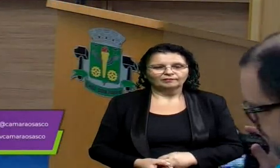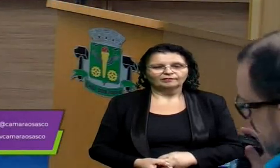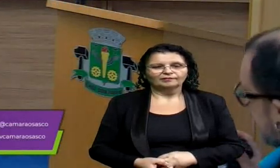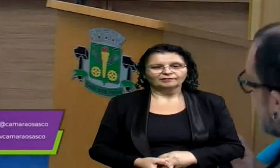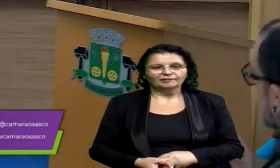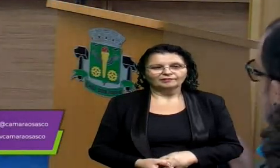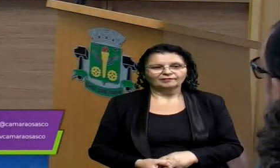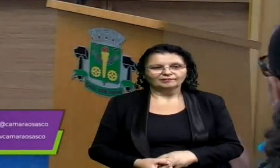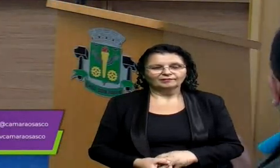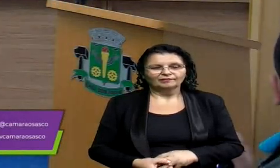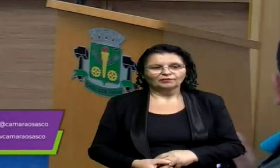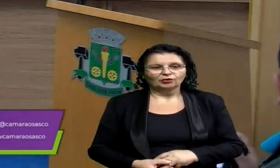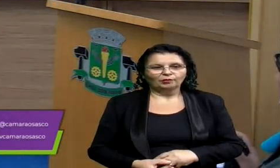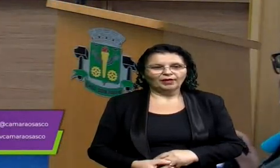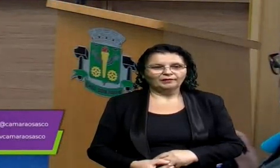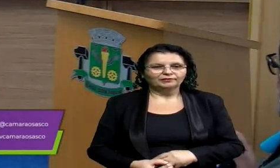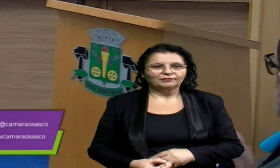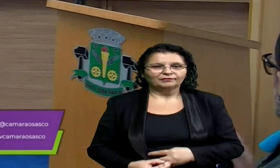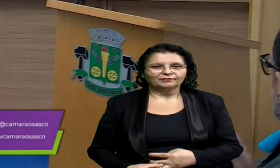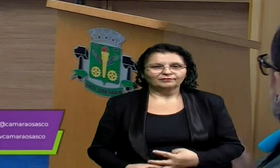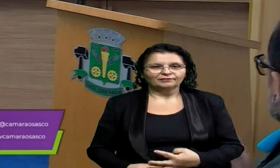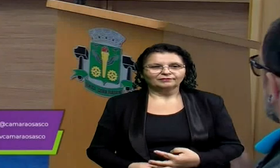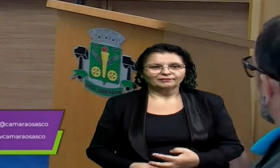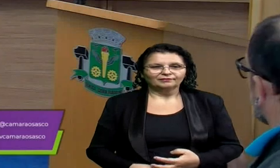oradores vai ser por